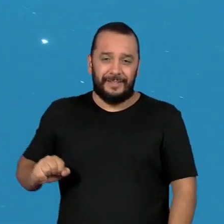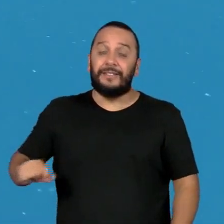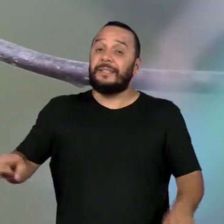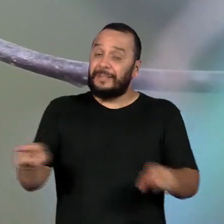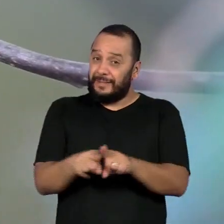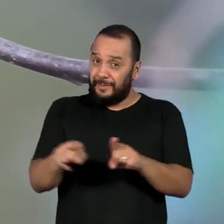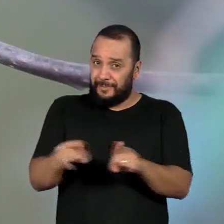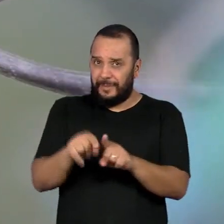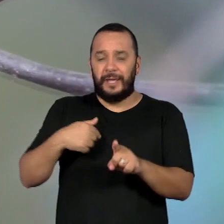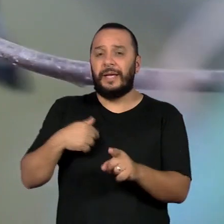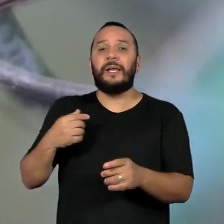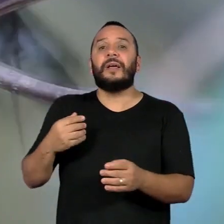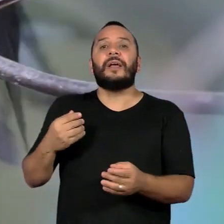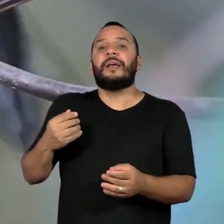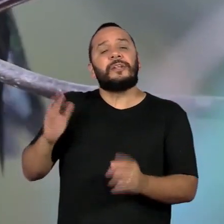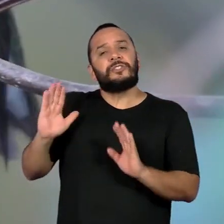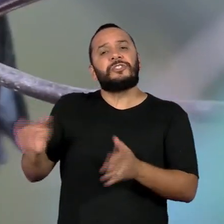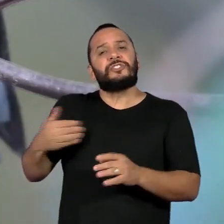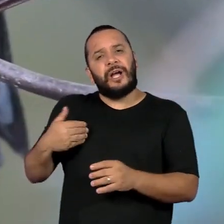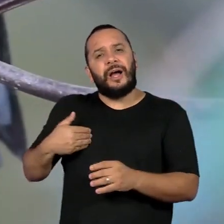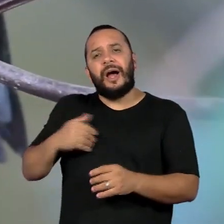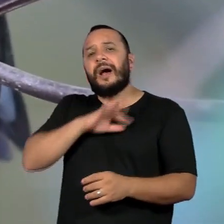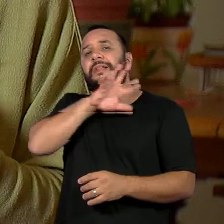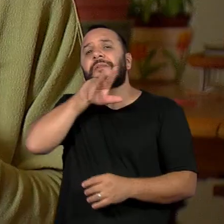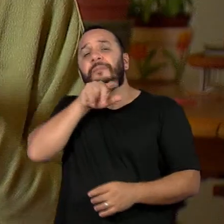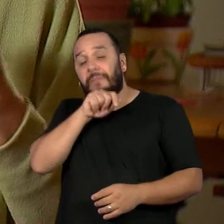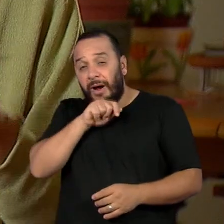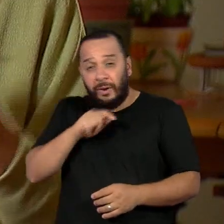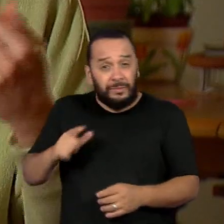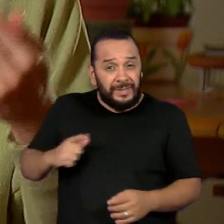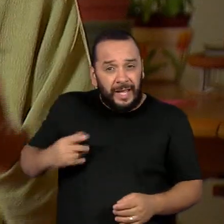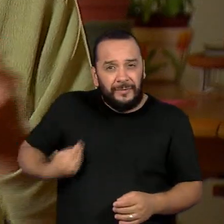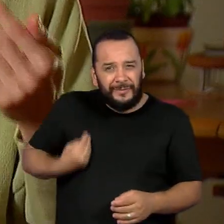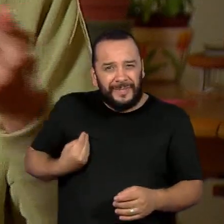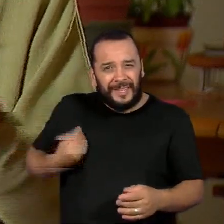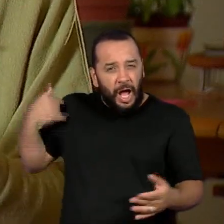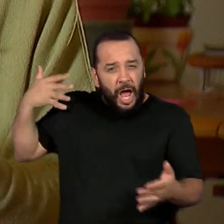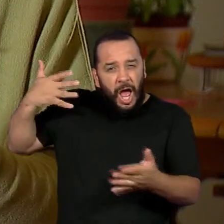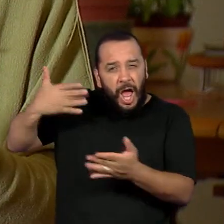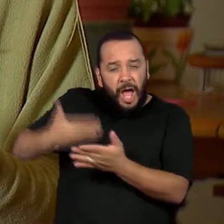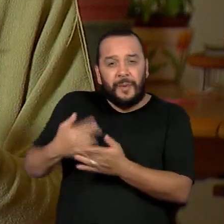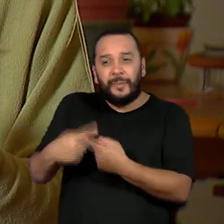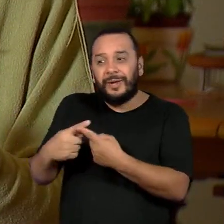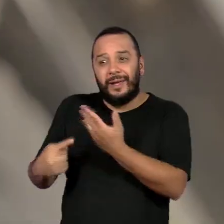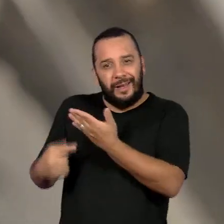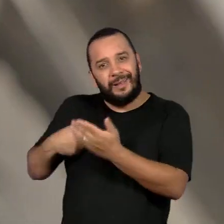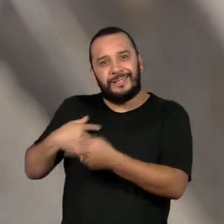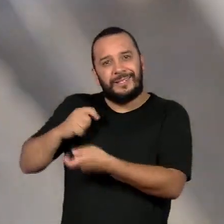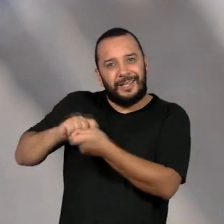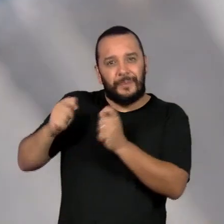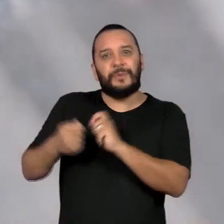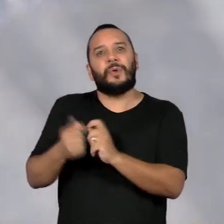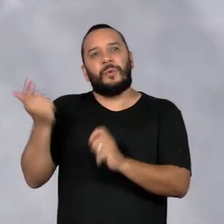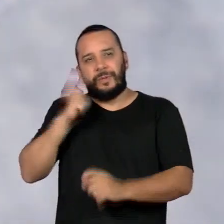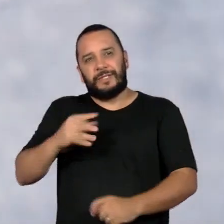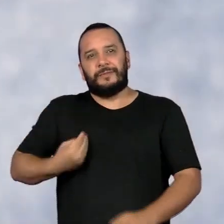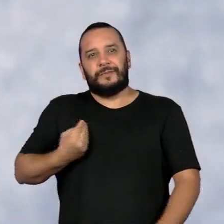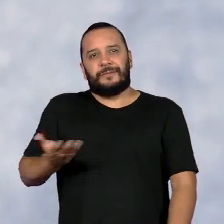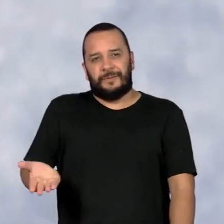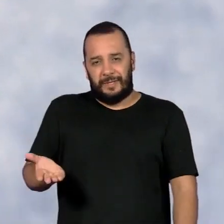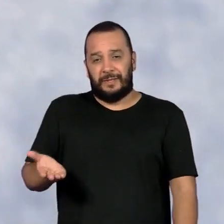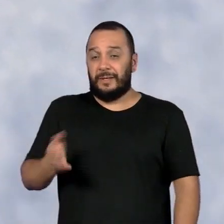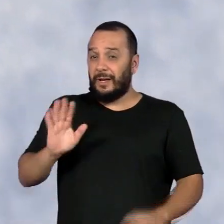desenvolveram estratégias muito sofisticadas para dar continuidade à sua existência.